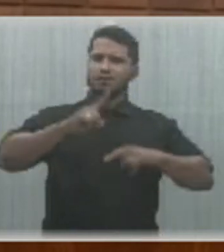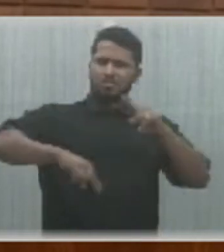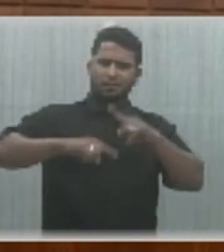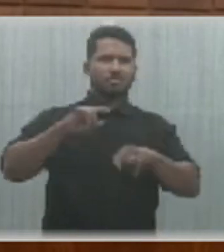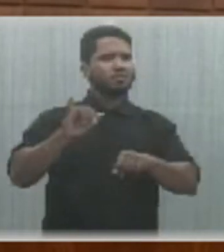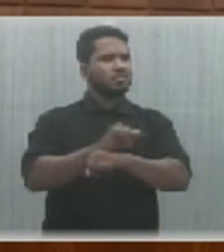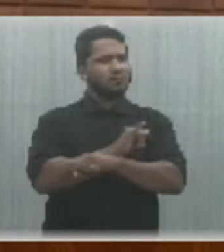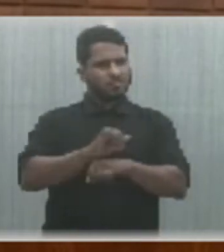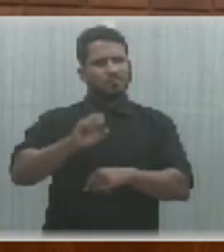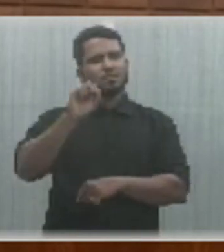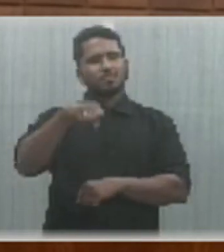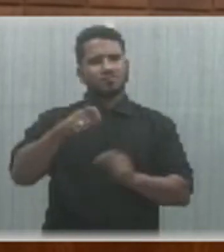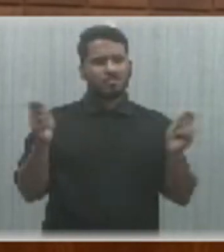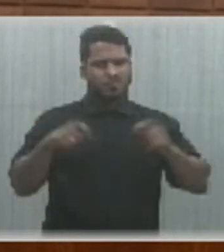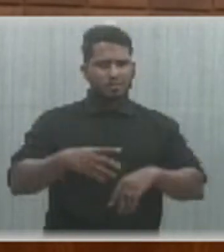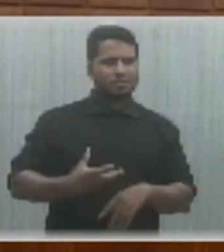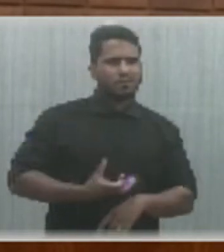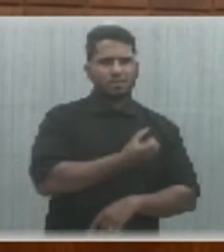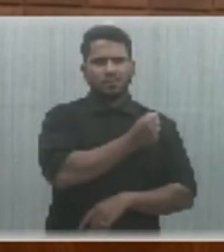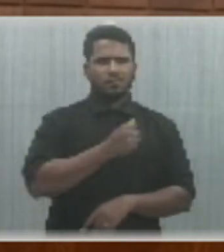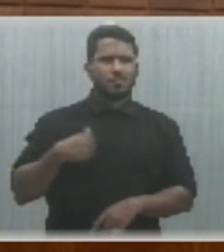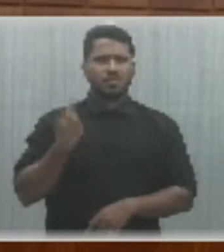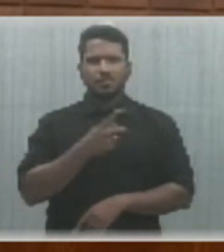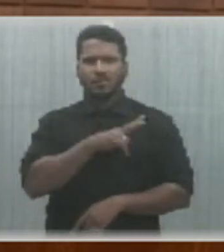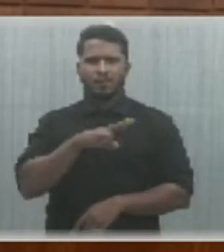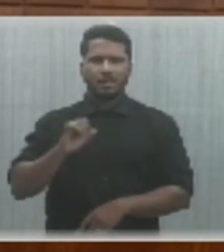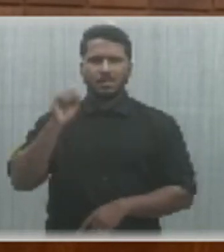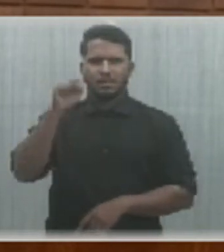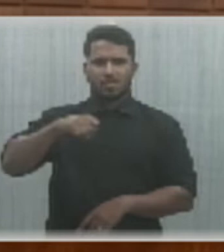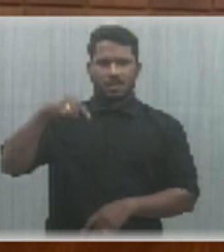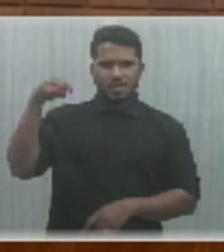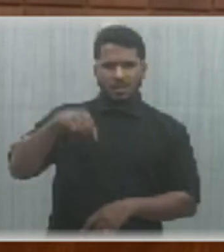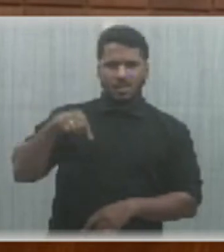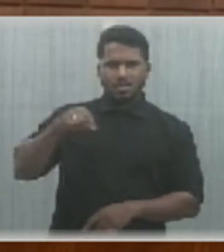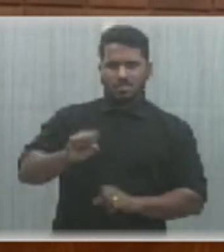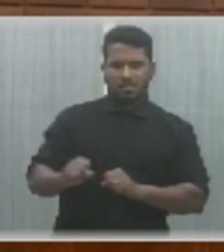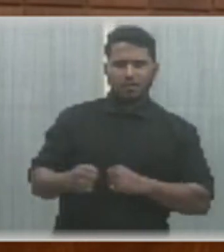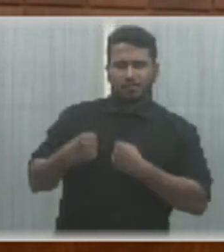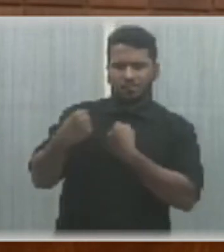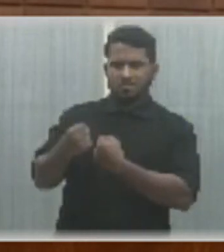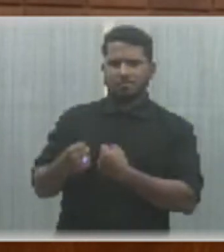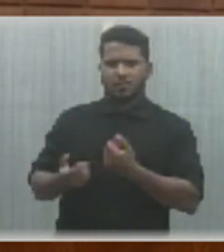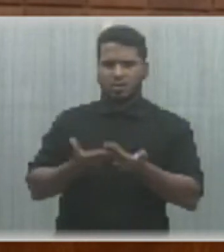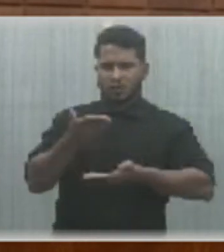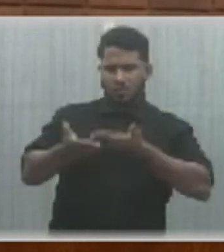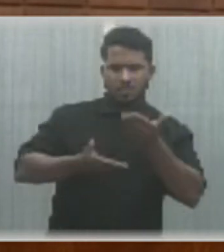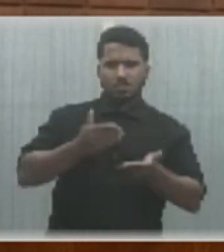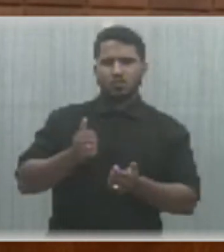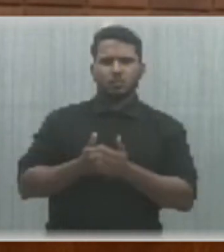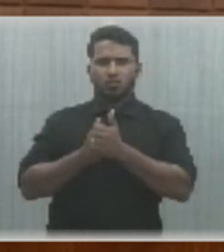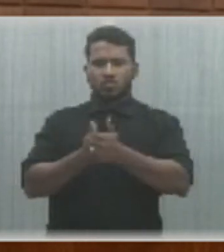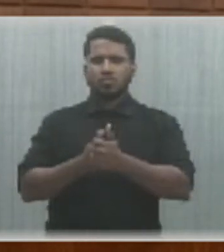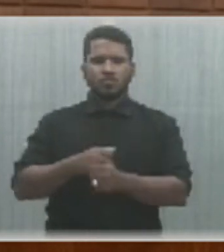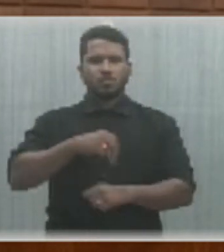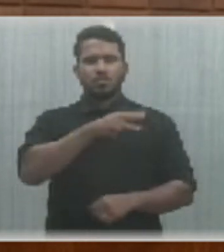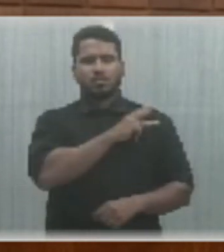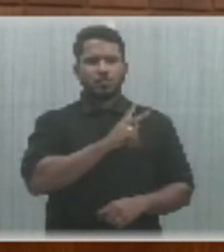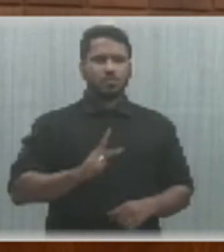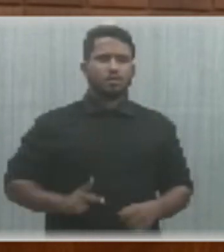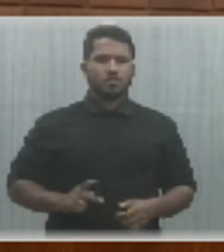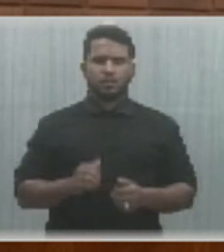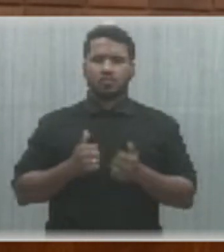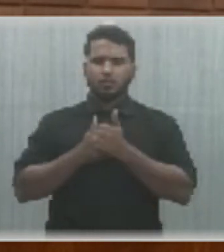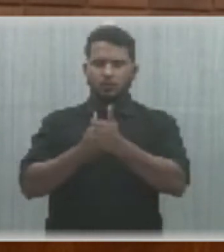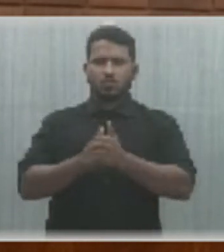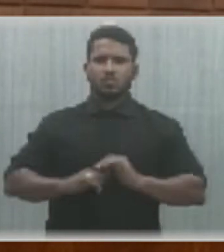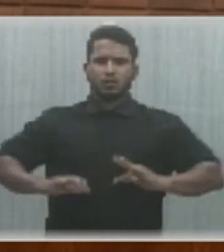salvar essas vidas, e nós vamos estar aqui defendendo esse tratamento, junto com o Ministério Público, junto